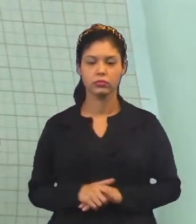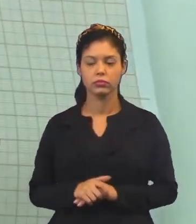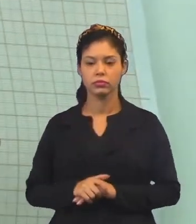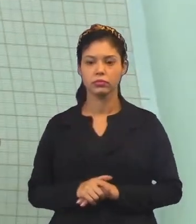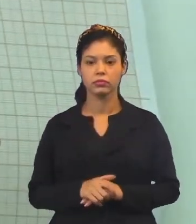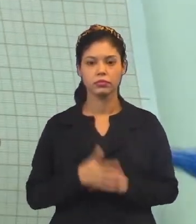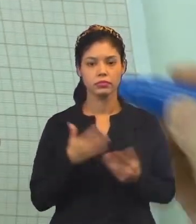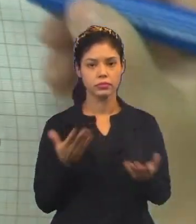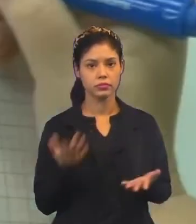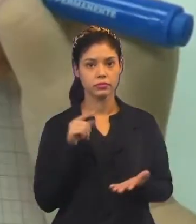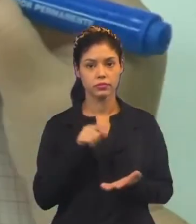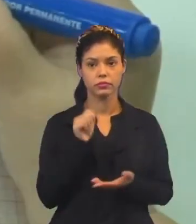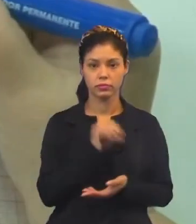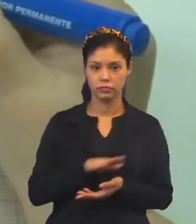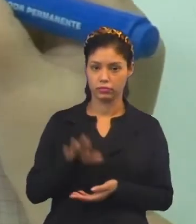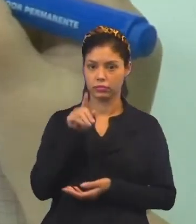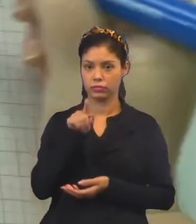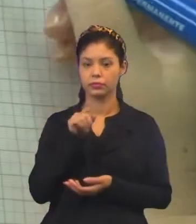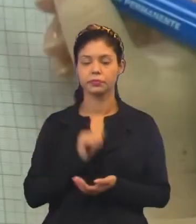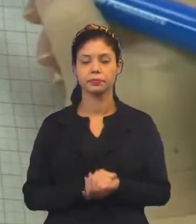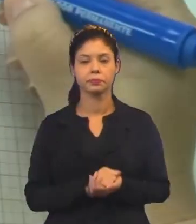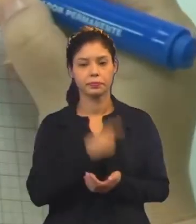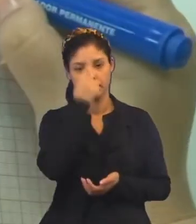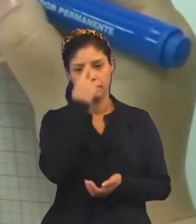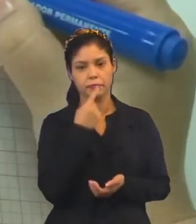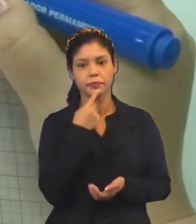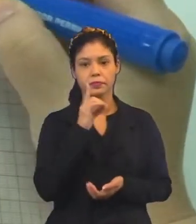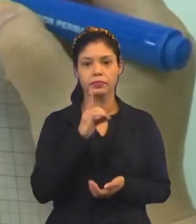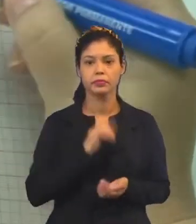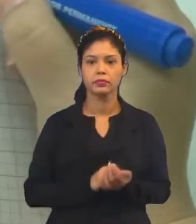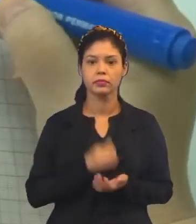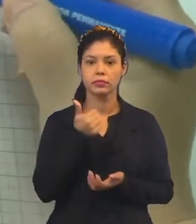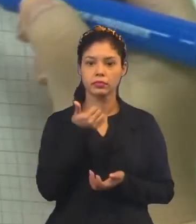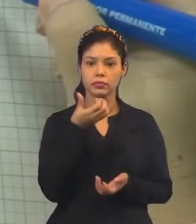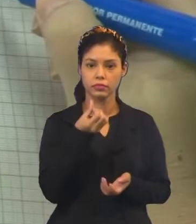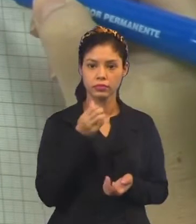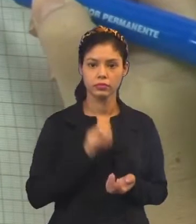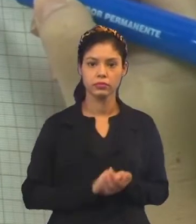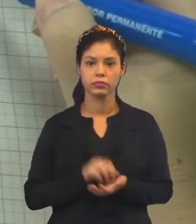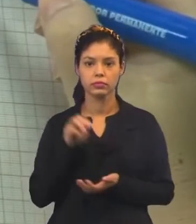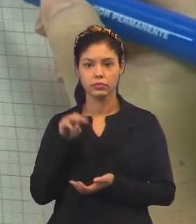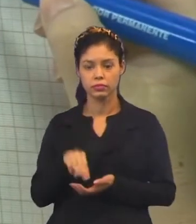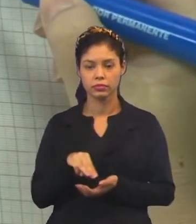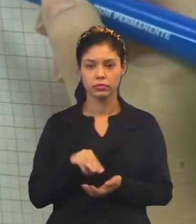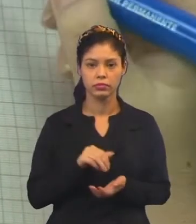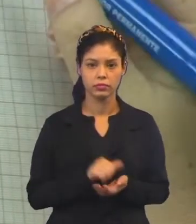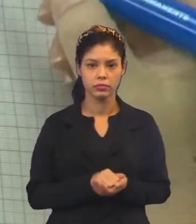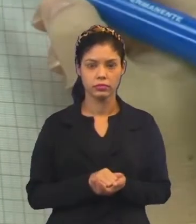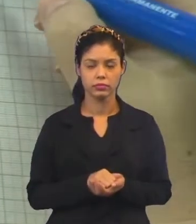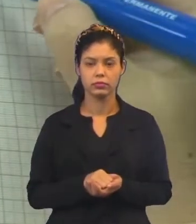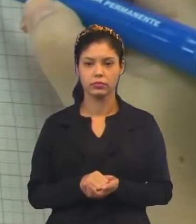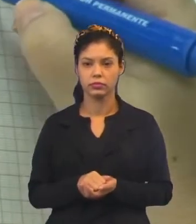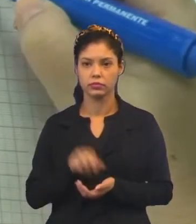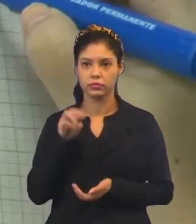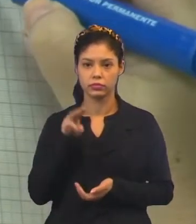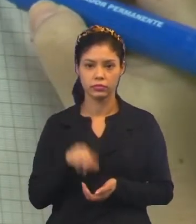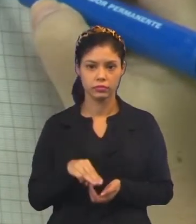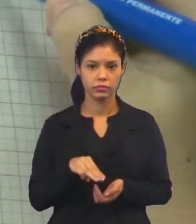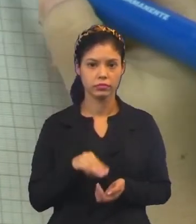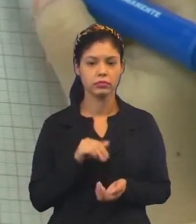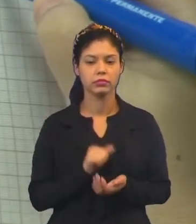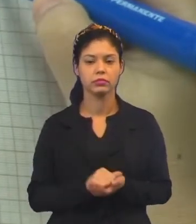16. Então, a área aqui da figura D são 16. A área não, gente, desculpa, o